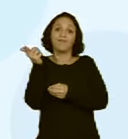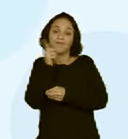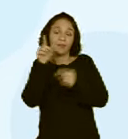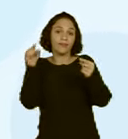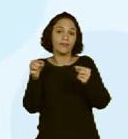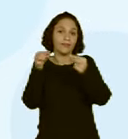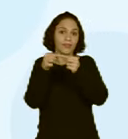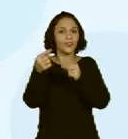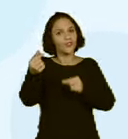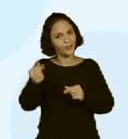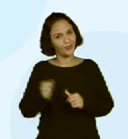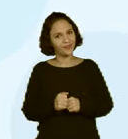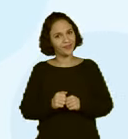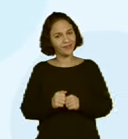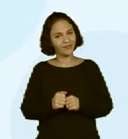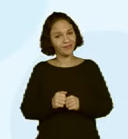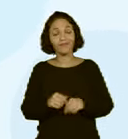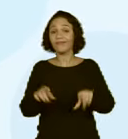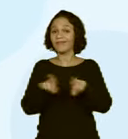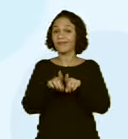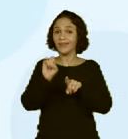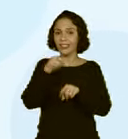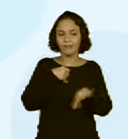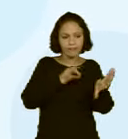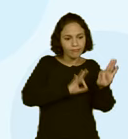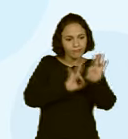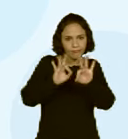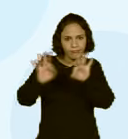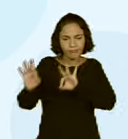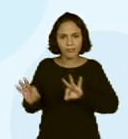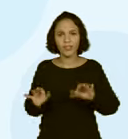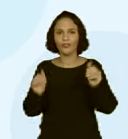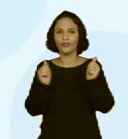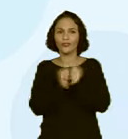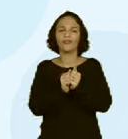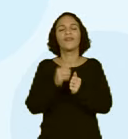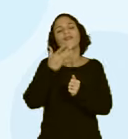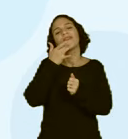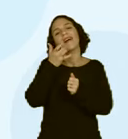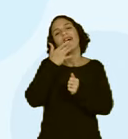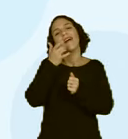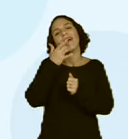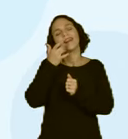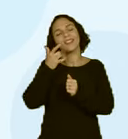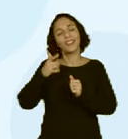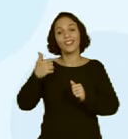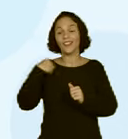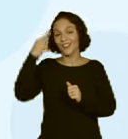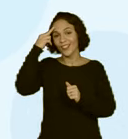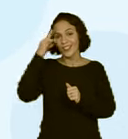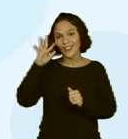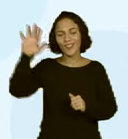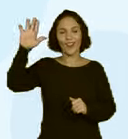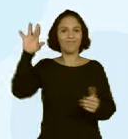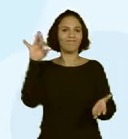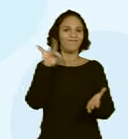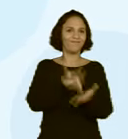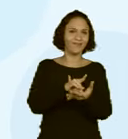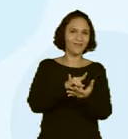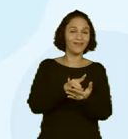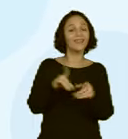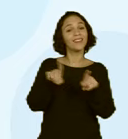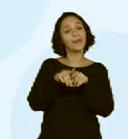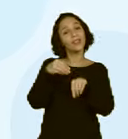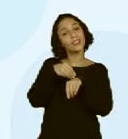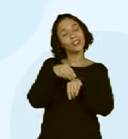necessário, certo? E que quando a gente planeja junto, é mais fácil realizar nossos sonhos. E aí deixamos